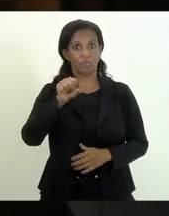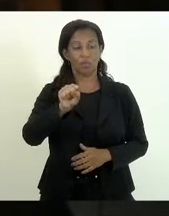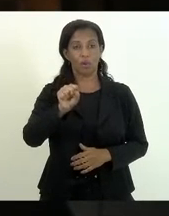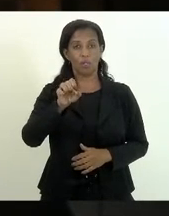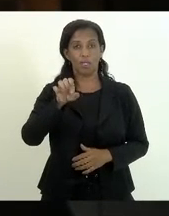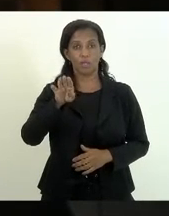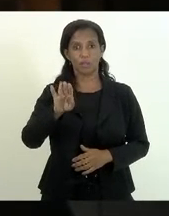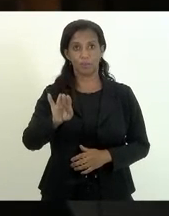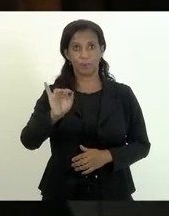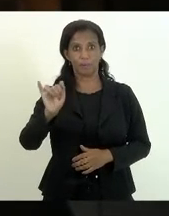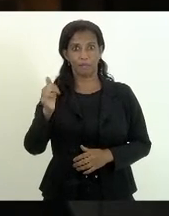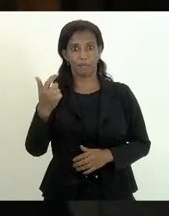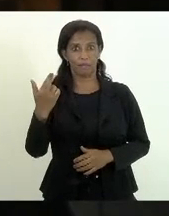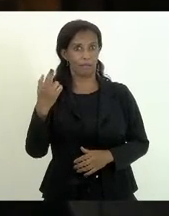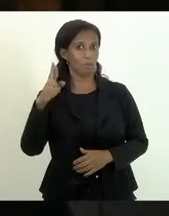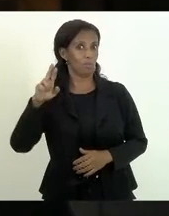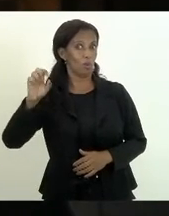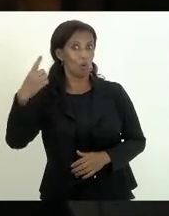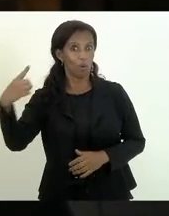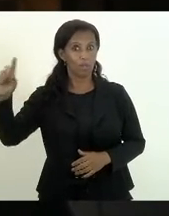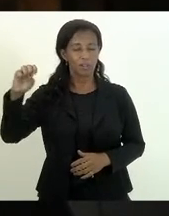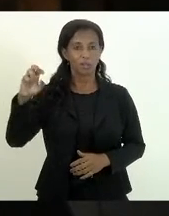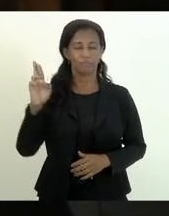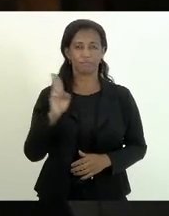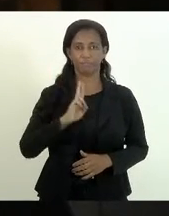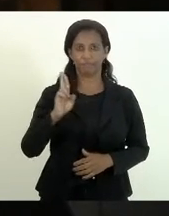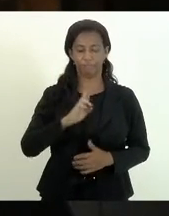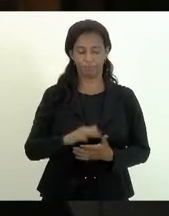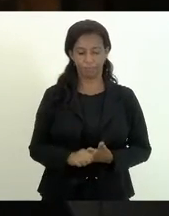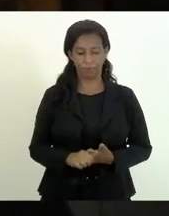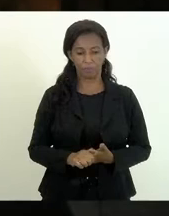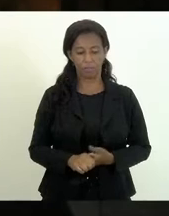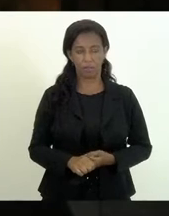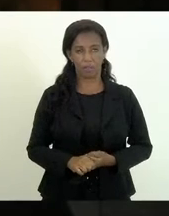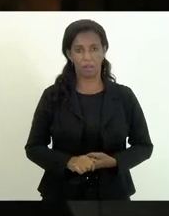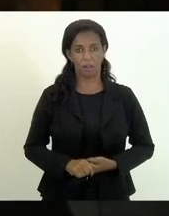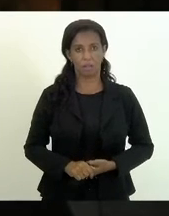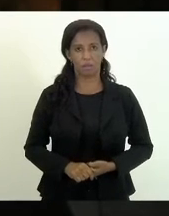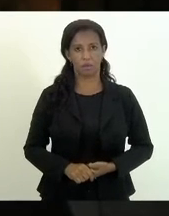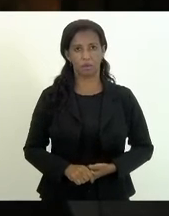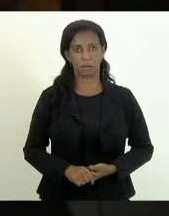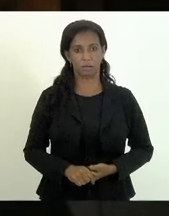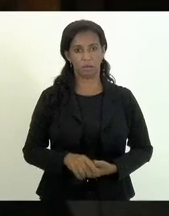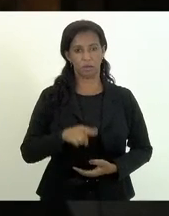de reais a EAD 2020